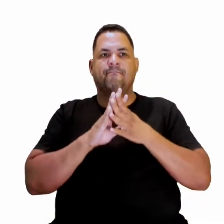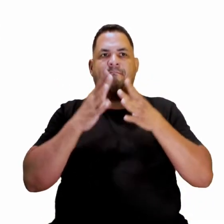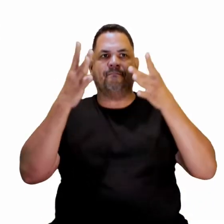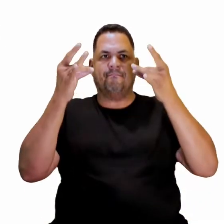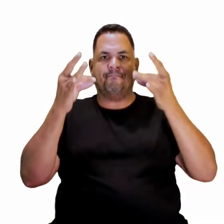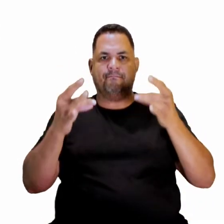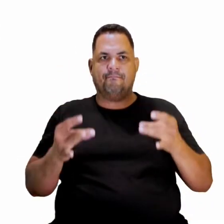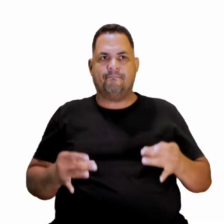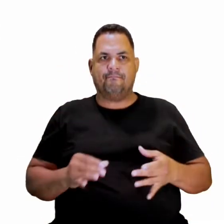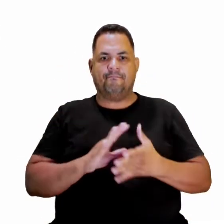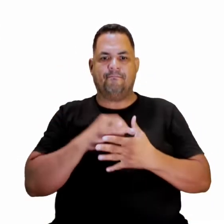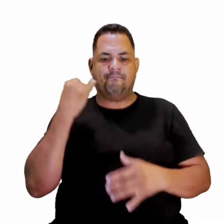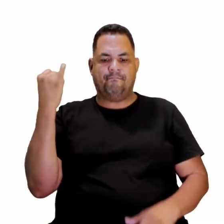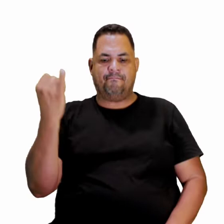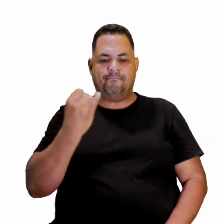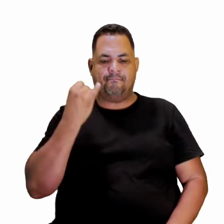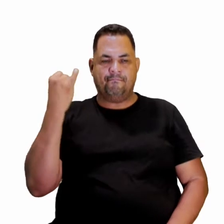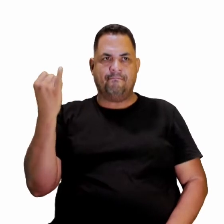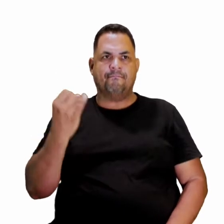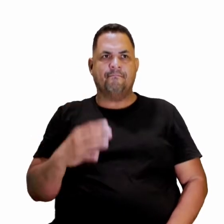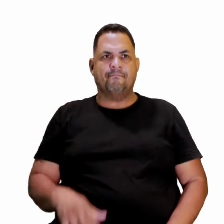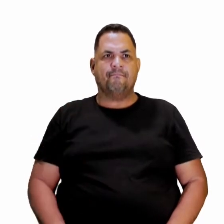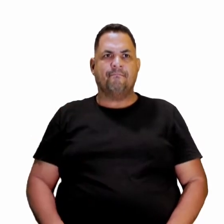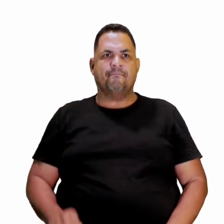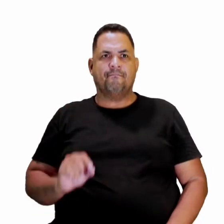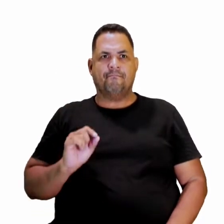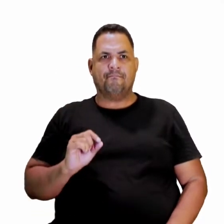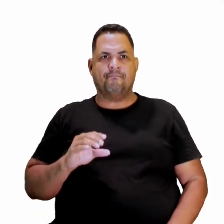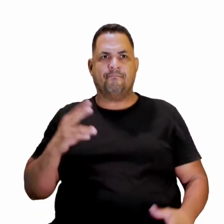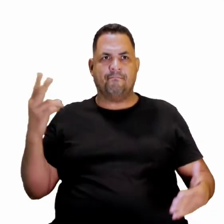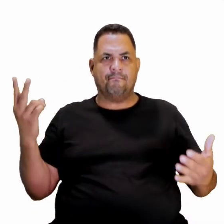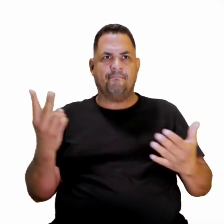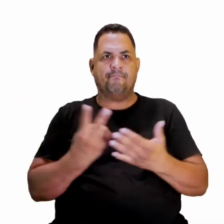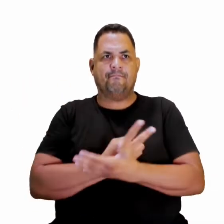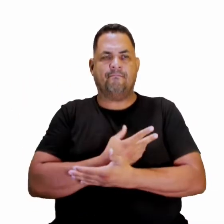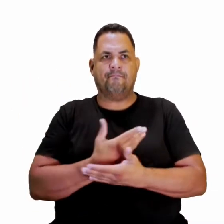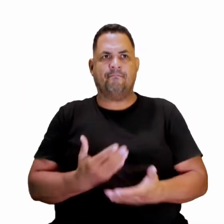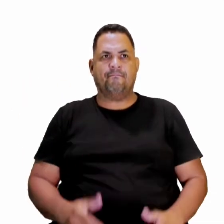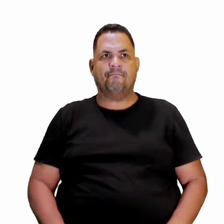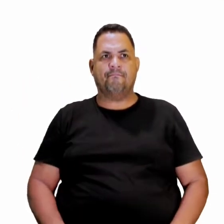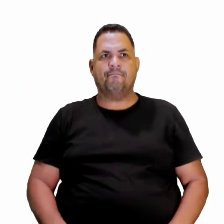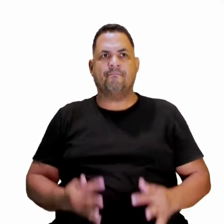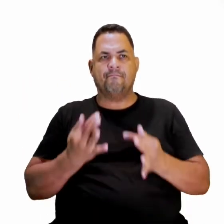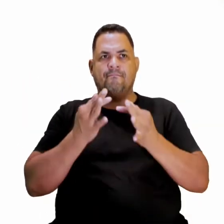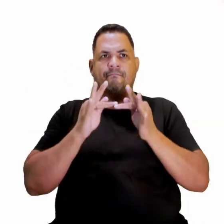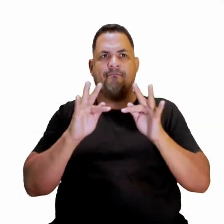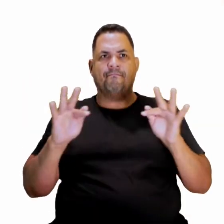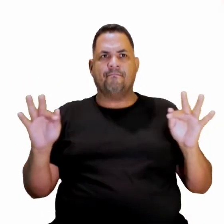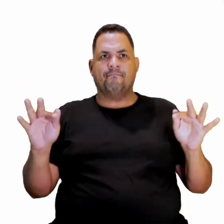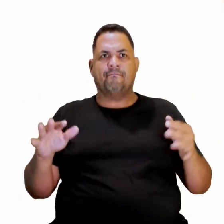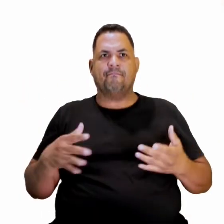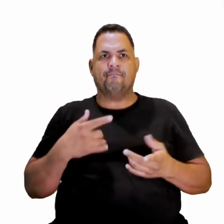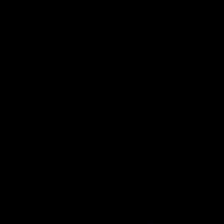Detalhe muito importante. Só vai acontecer isso em frases